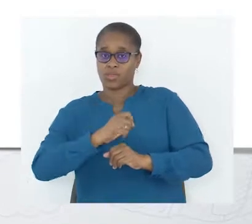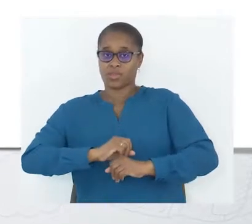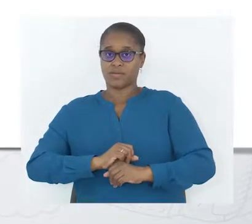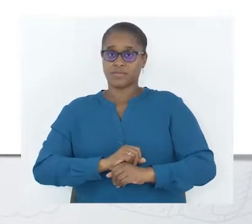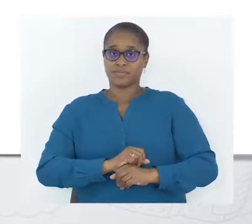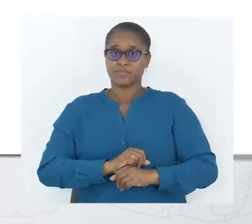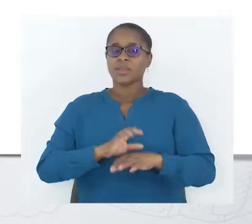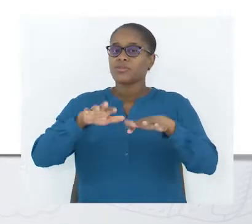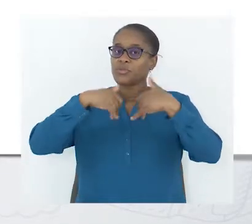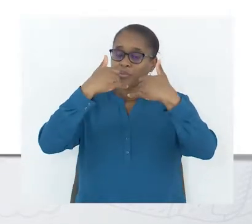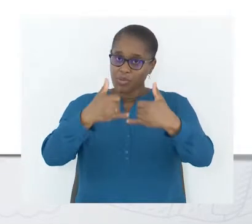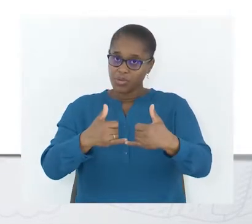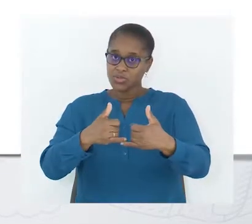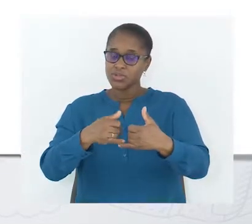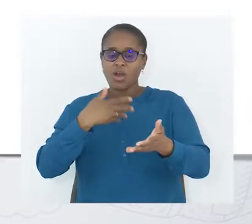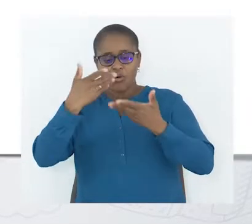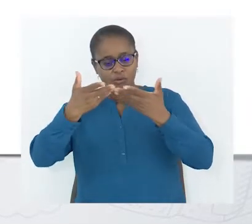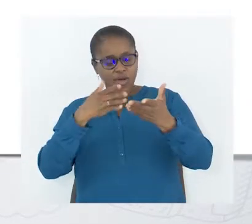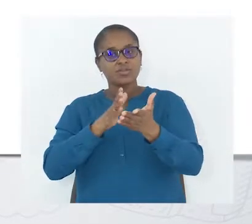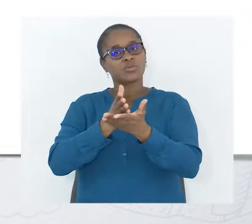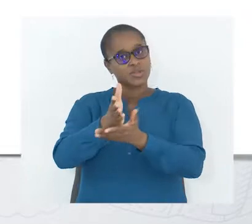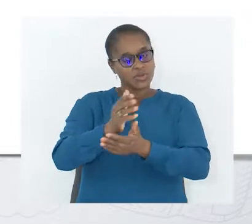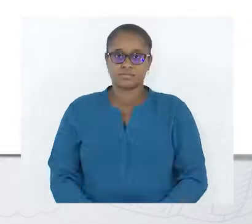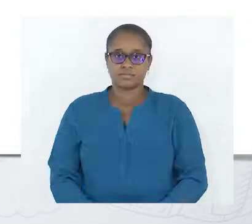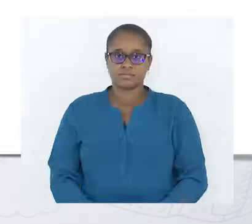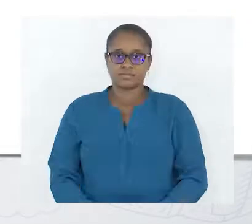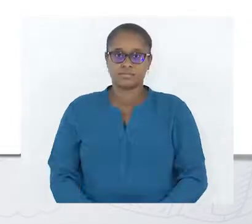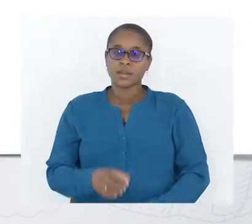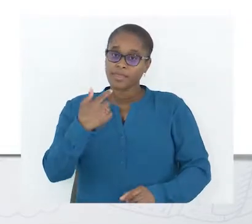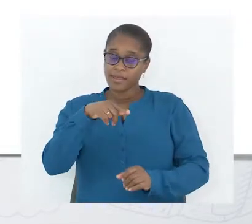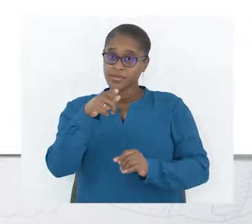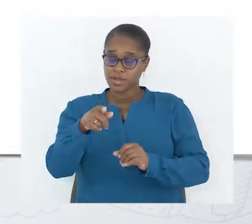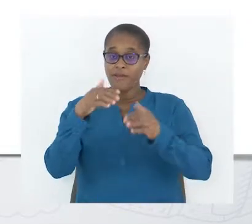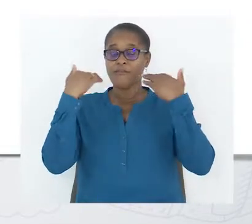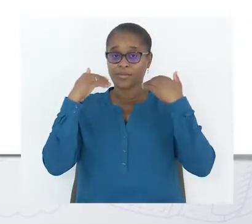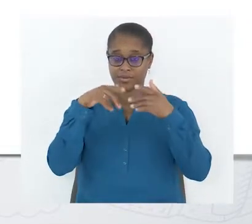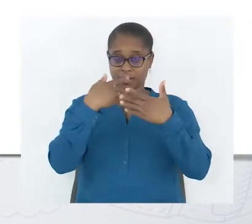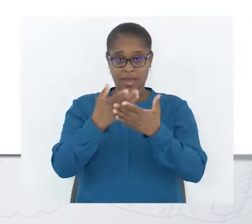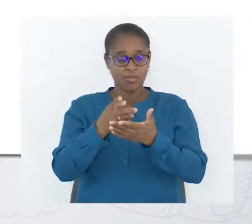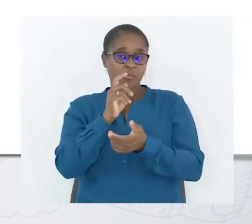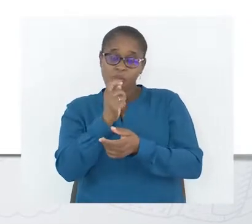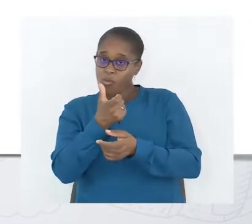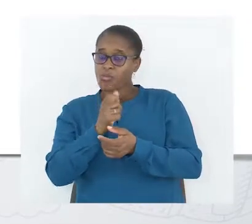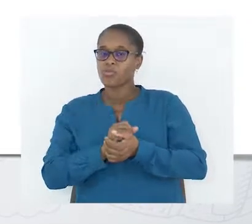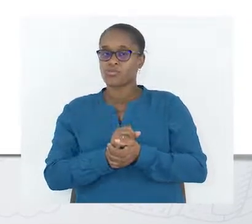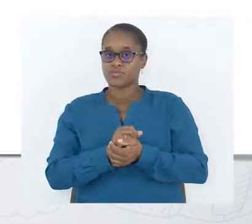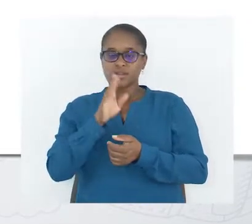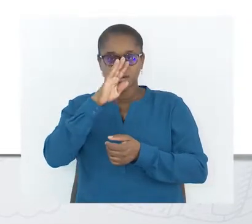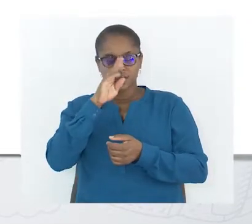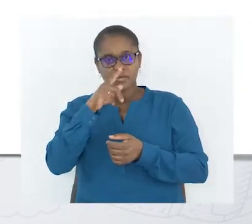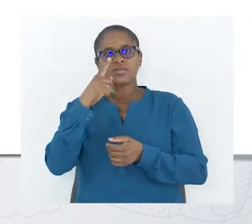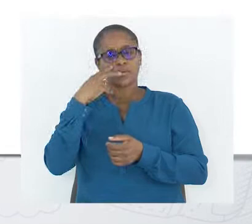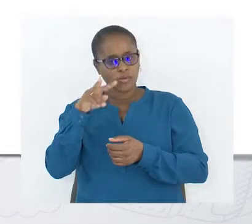pergunta. Depois, a conversa continua. Temos dados ainda insuficientes. Se seguir o